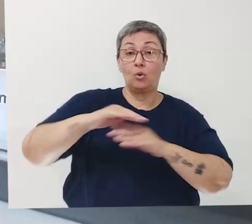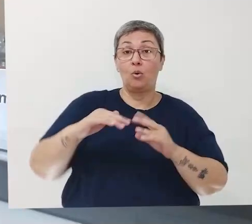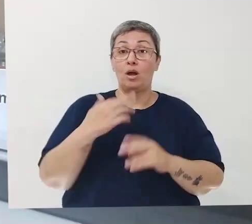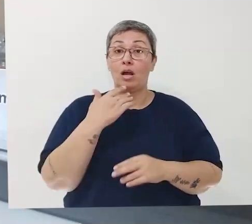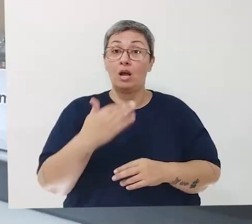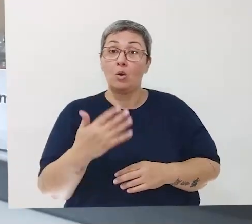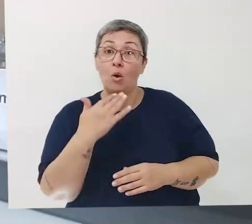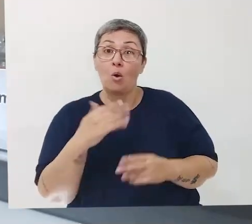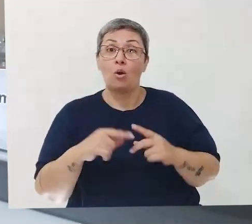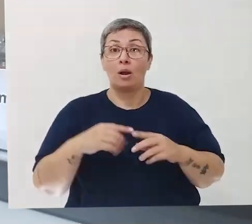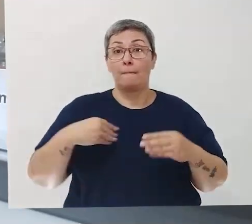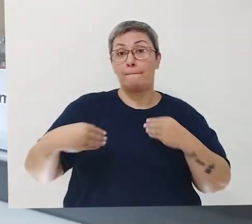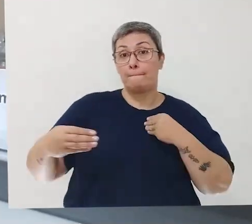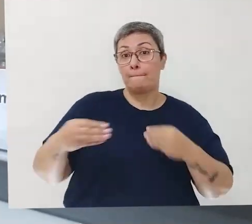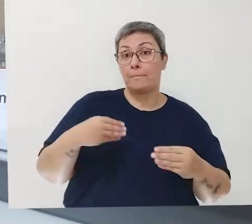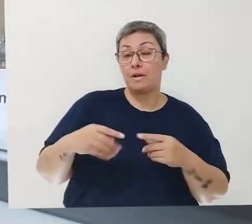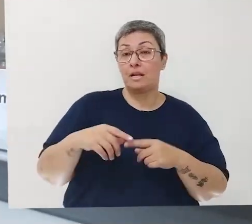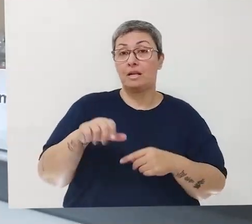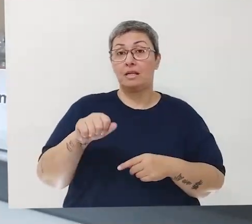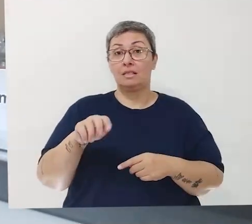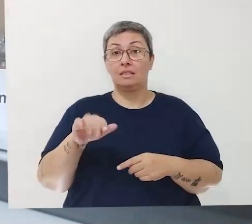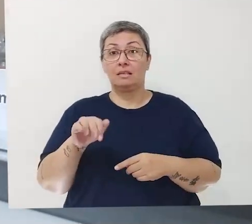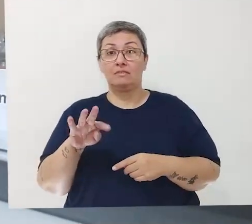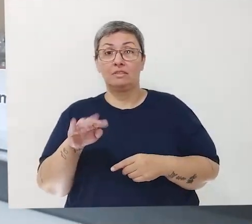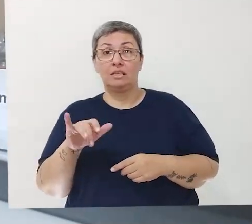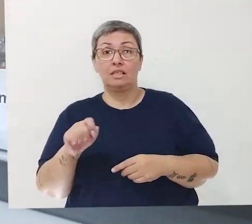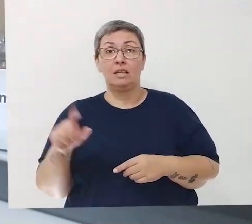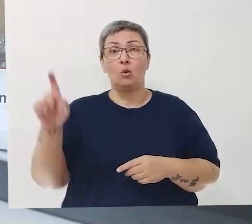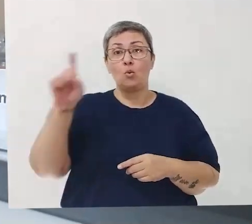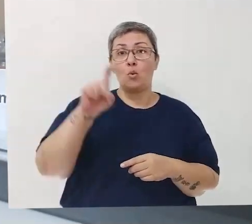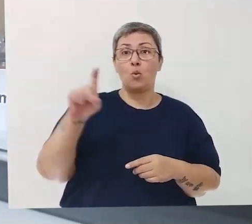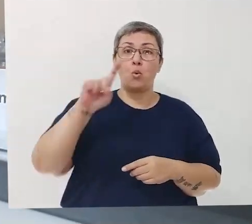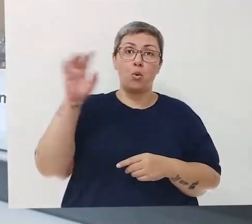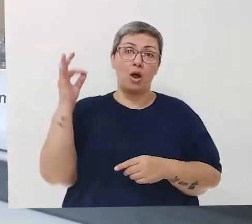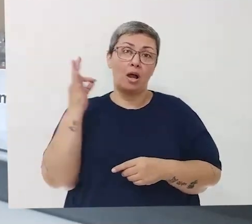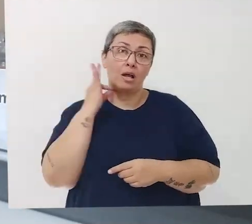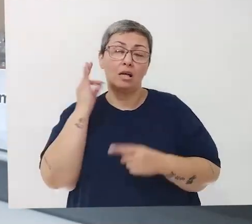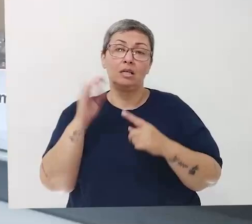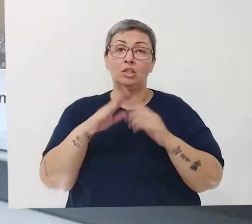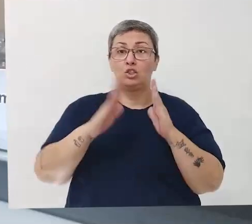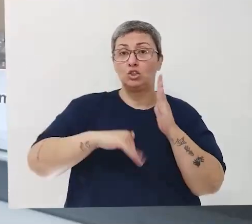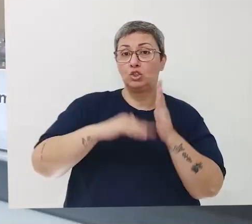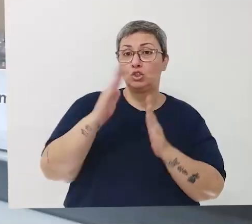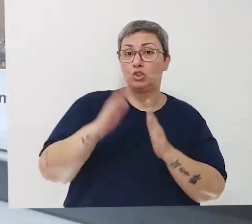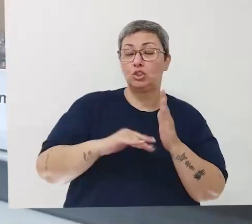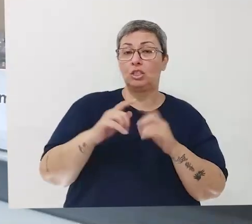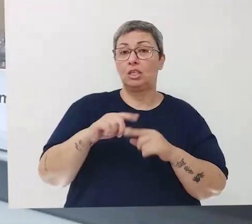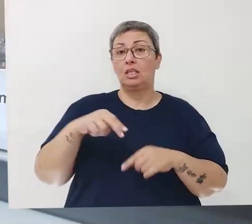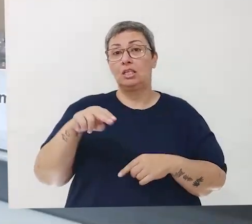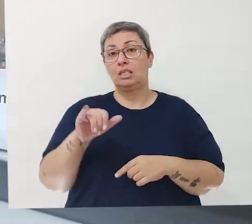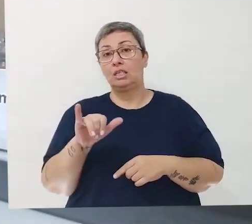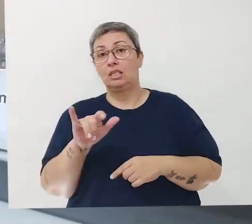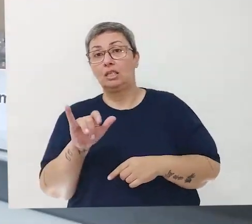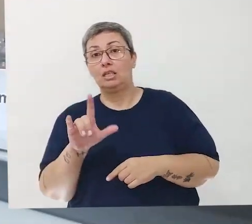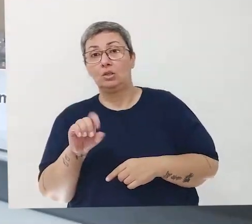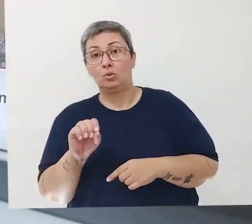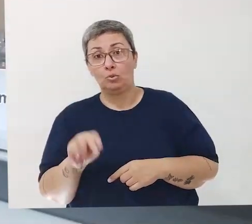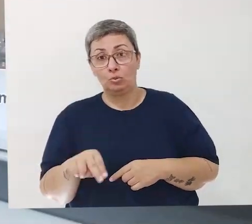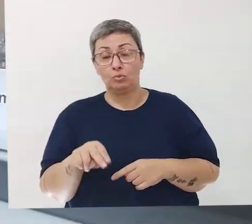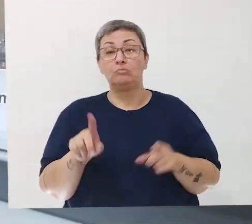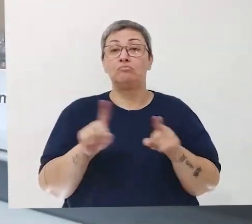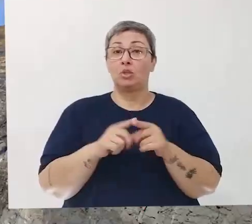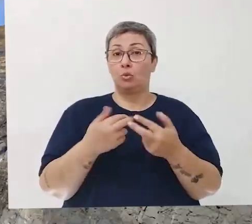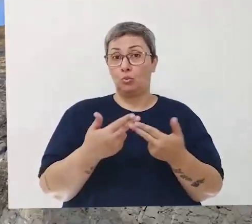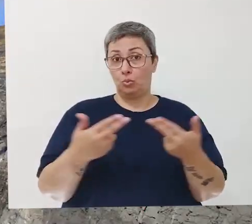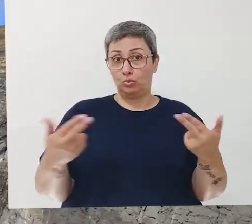corantes, plástico, naftalina, inseticidas, tintas, nylon e outros por aí.